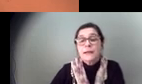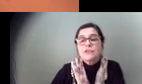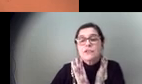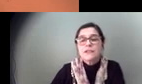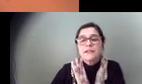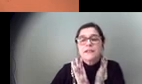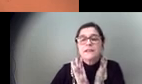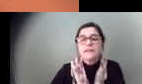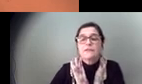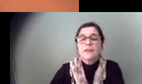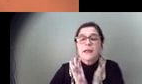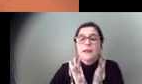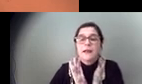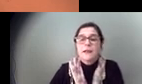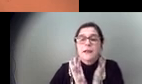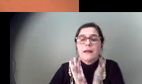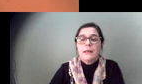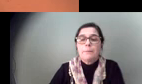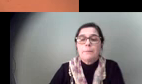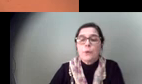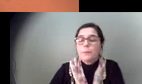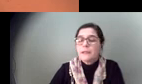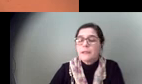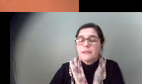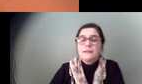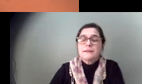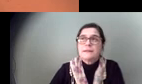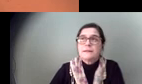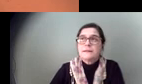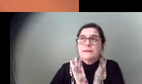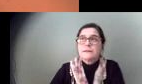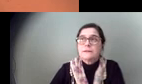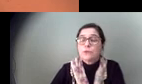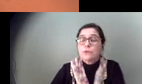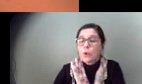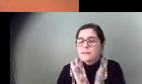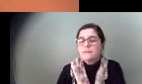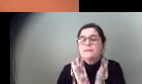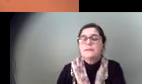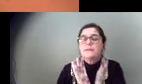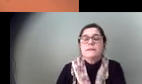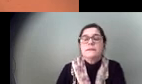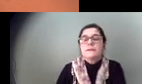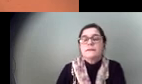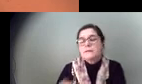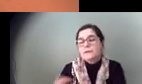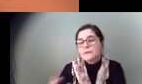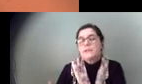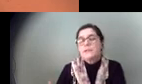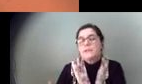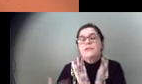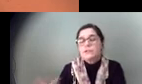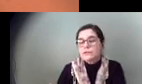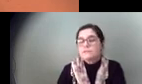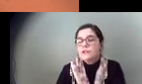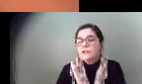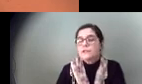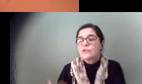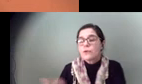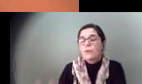essa prática, né, que é própria, né, nossa, então, e que a